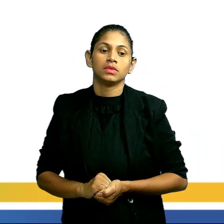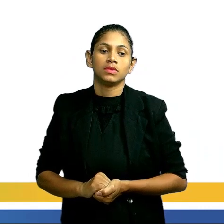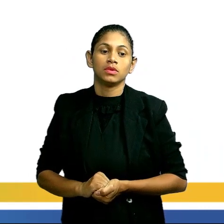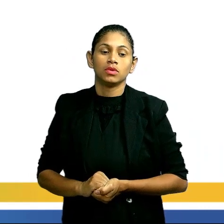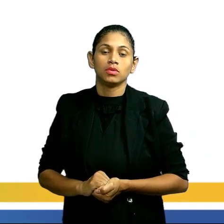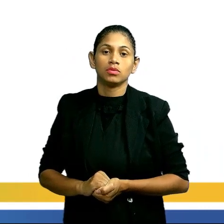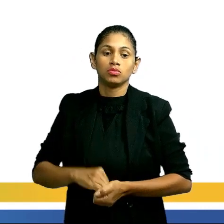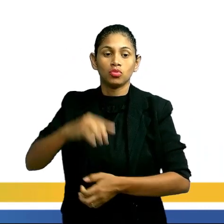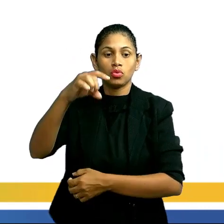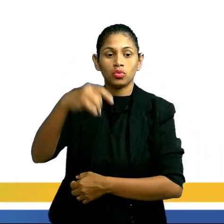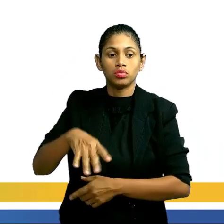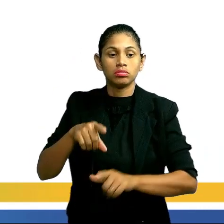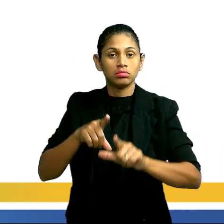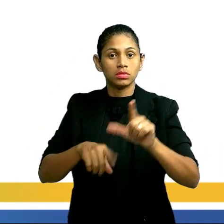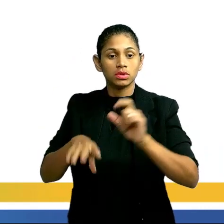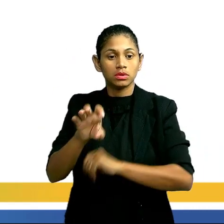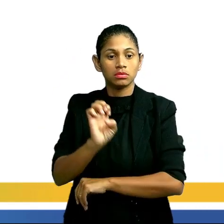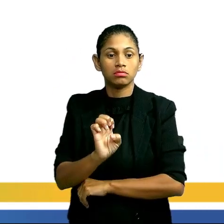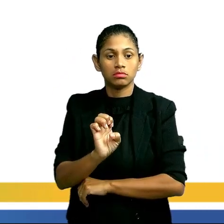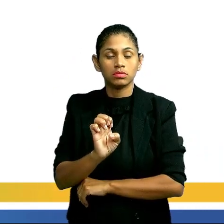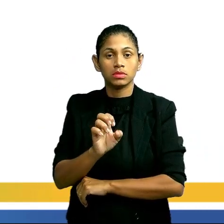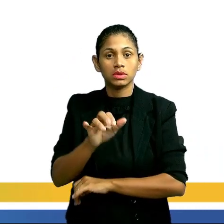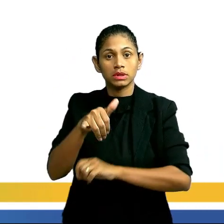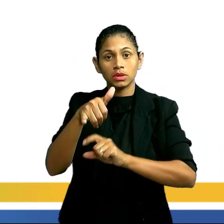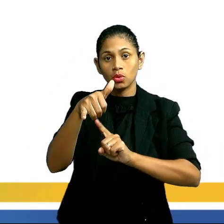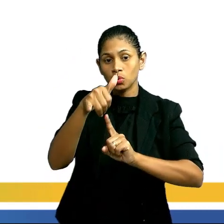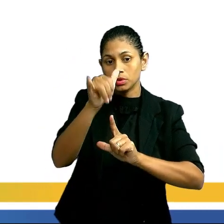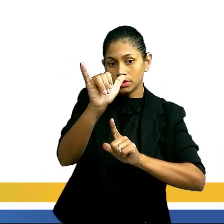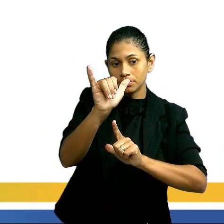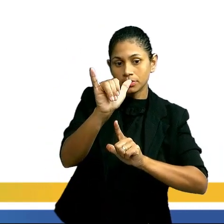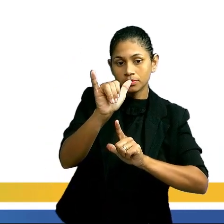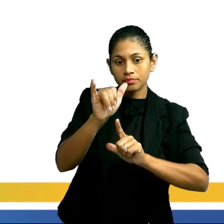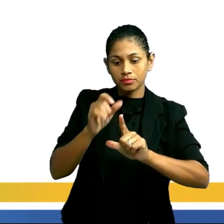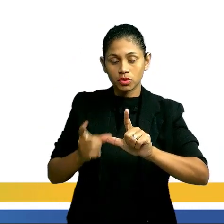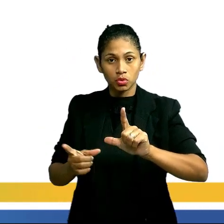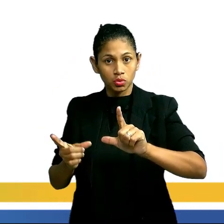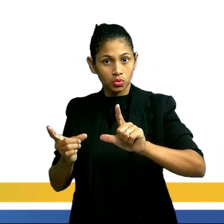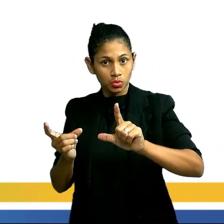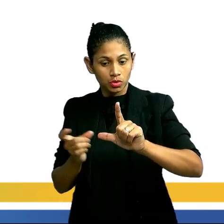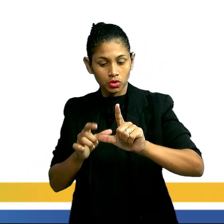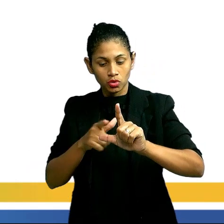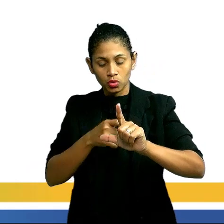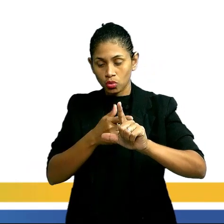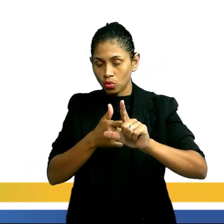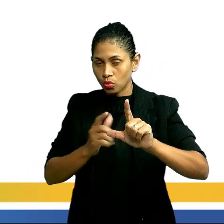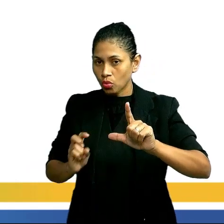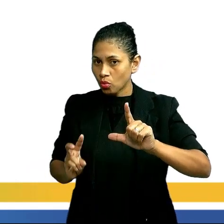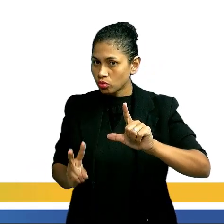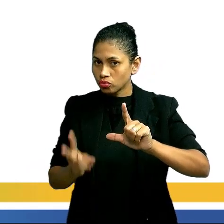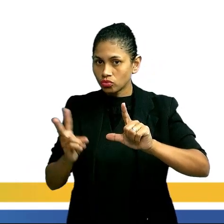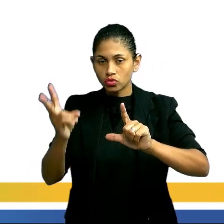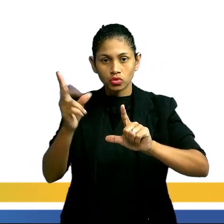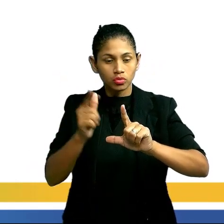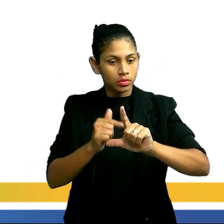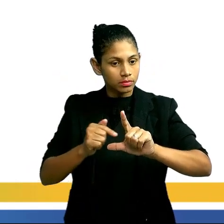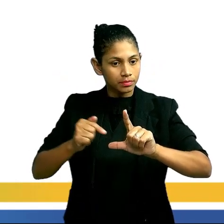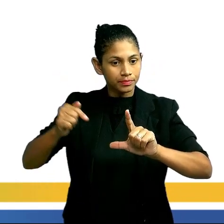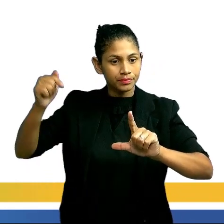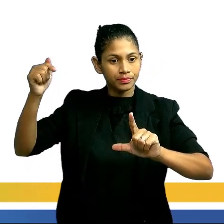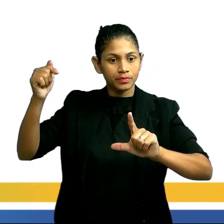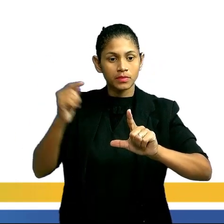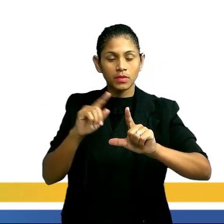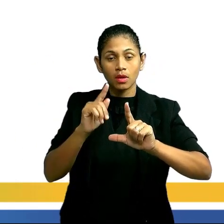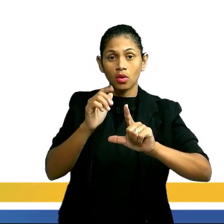por último, a alternativa E, o x vai crescendo e O y